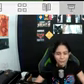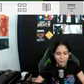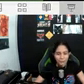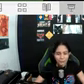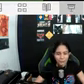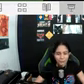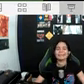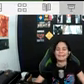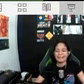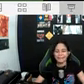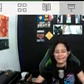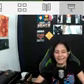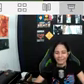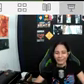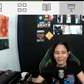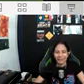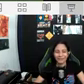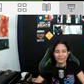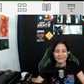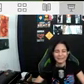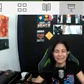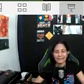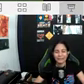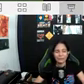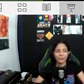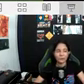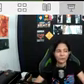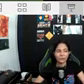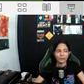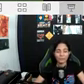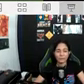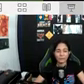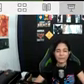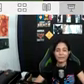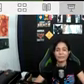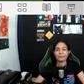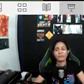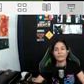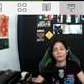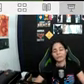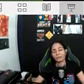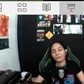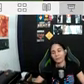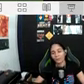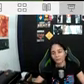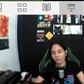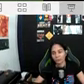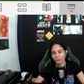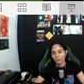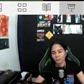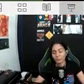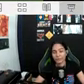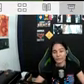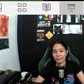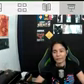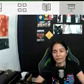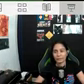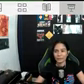não dói, tá? Levem com seriedade, porque como eu falei para vocês, à medida que vocês vão estar